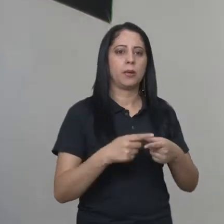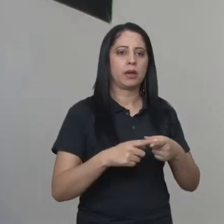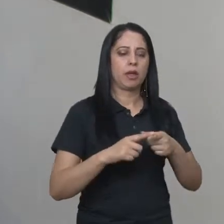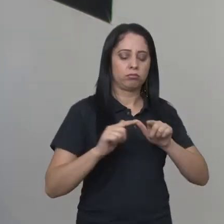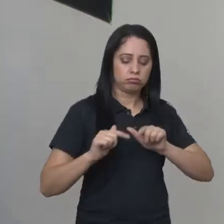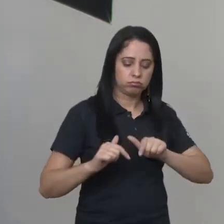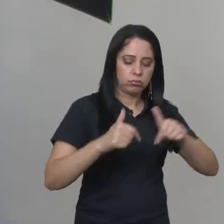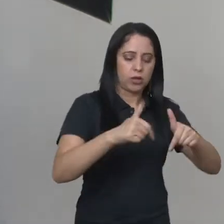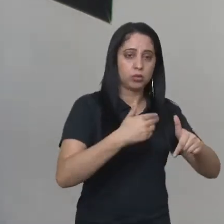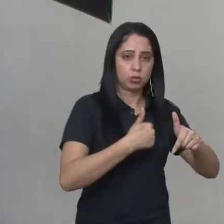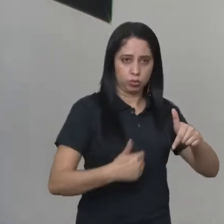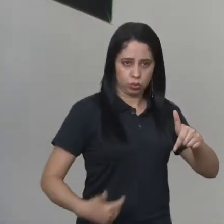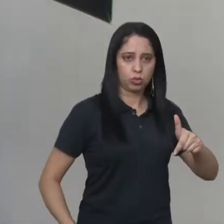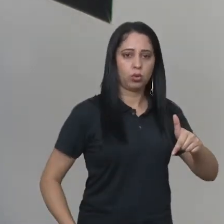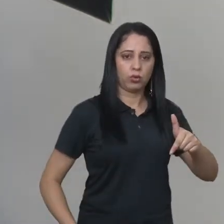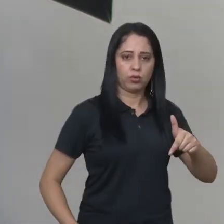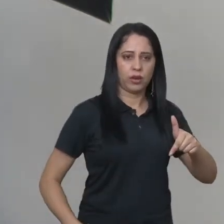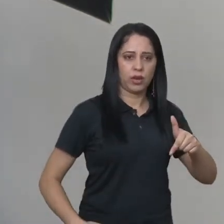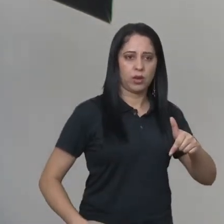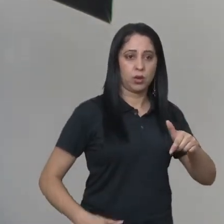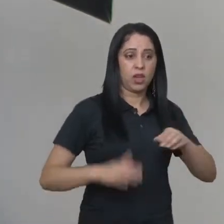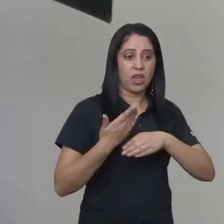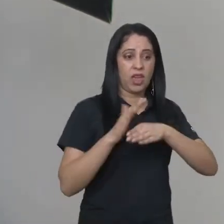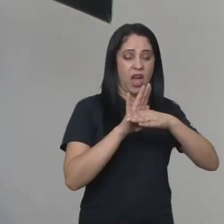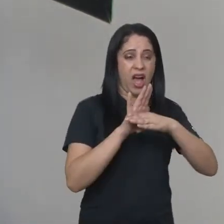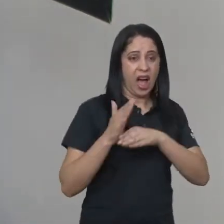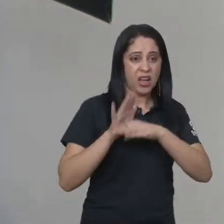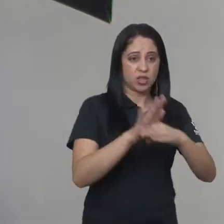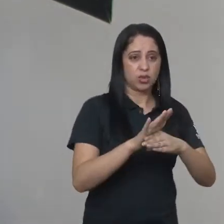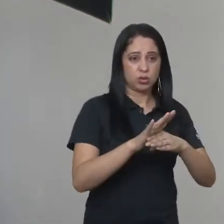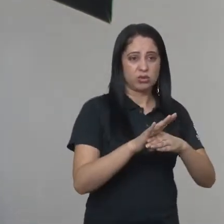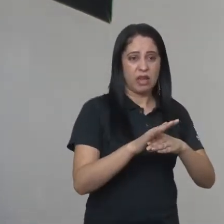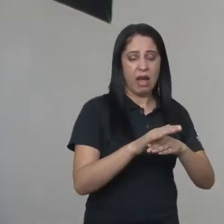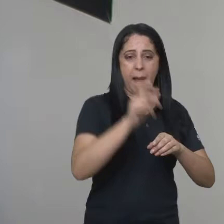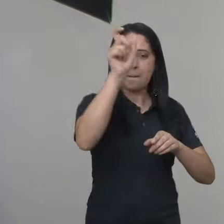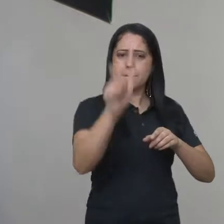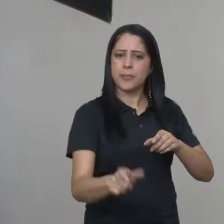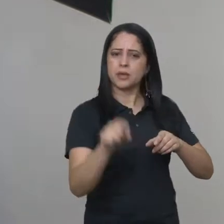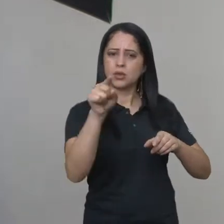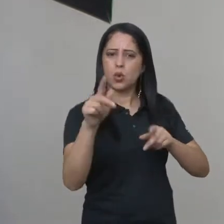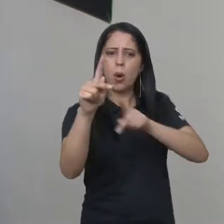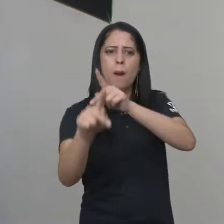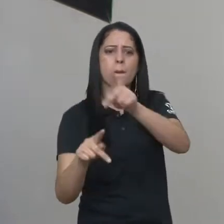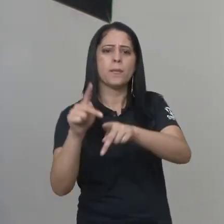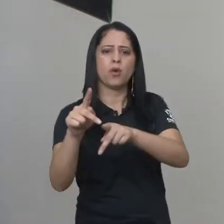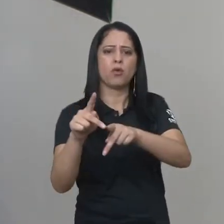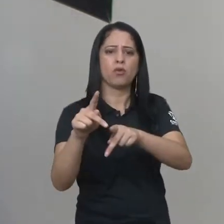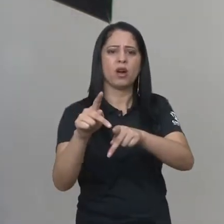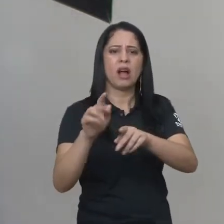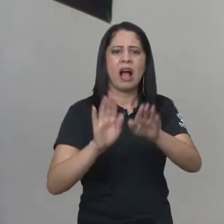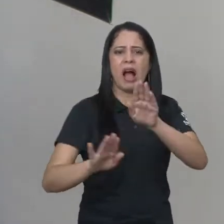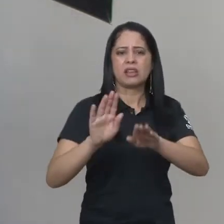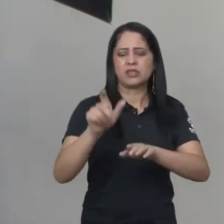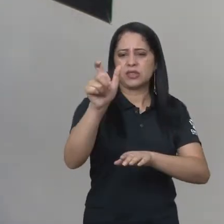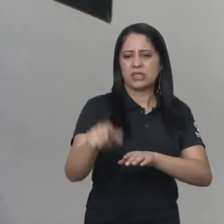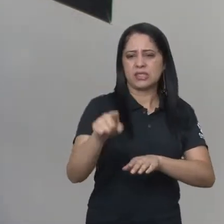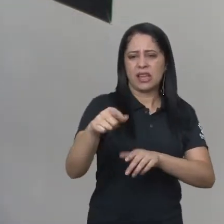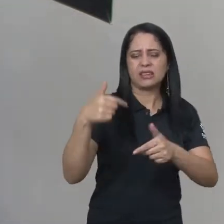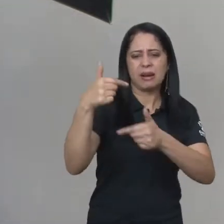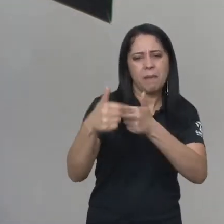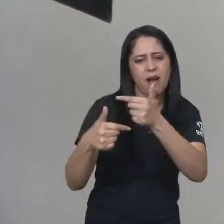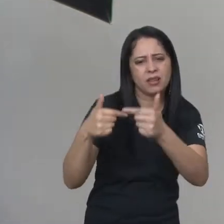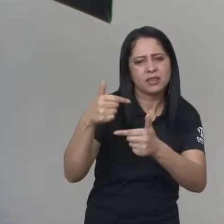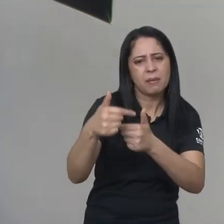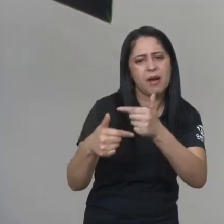né? As políticas públicas que vai lá na ponta para poder pegar essa pessoa e muitas vezes